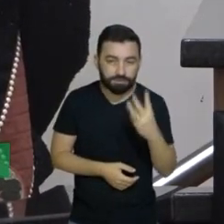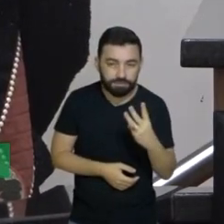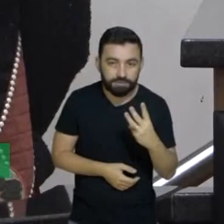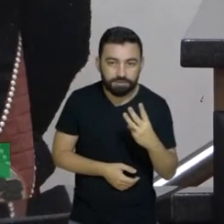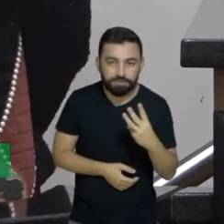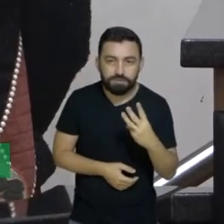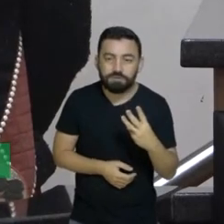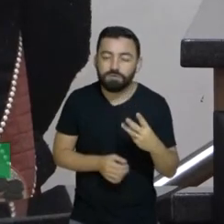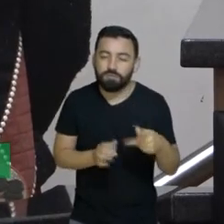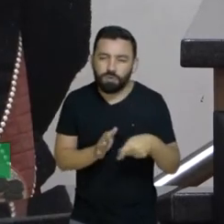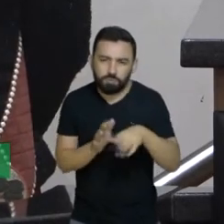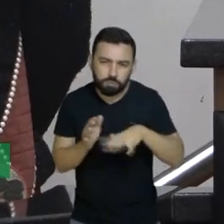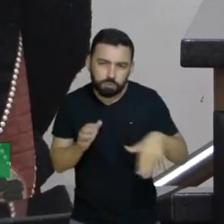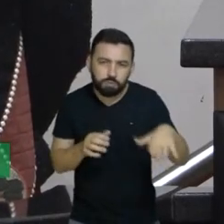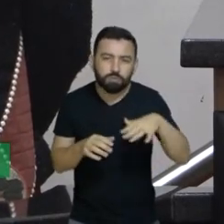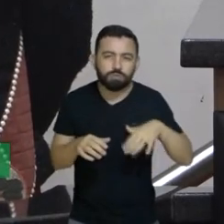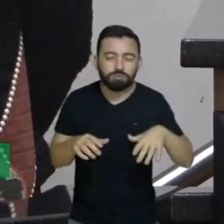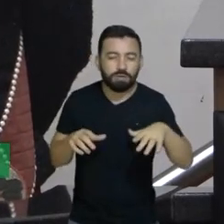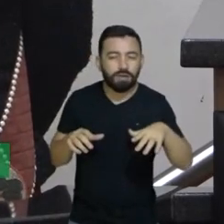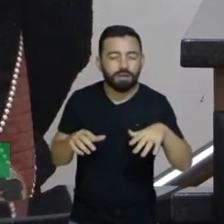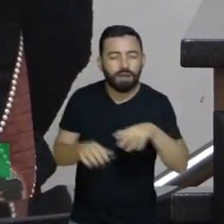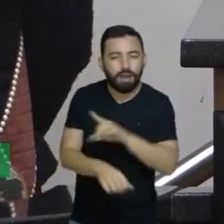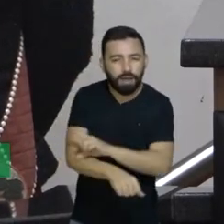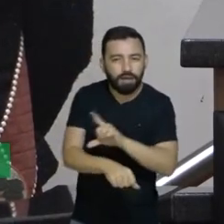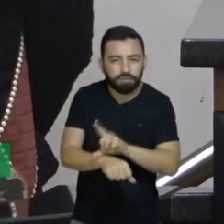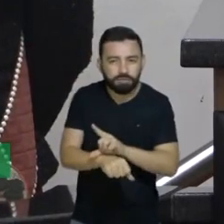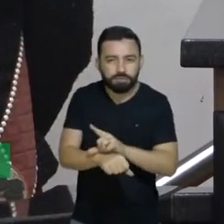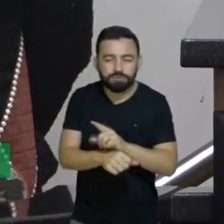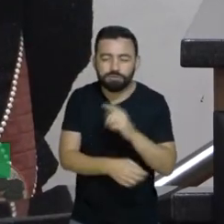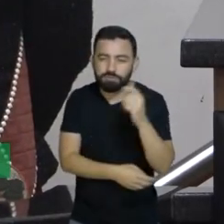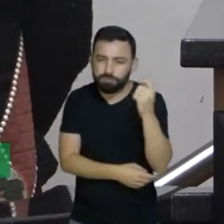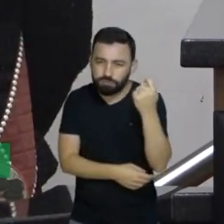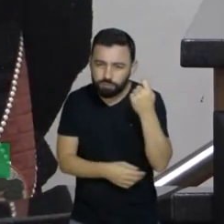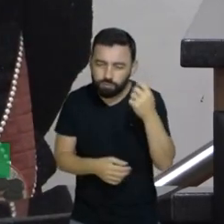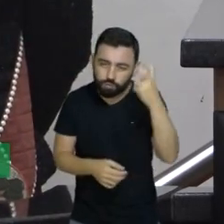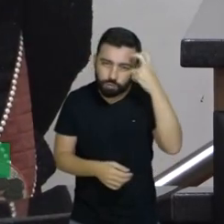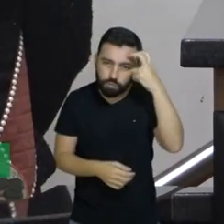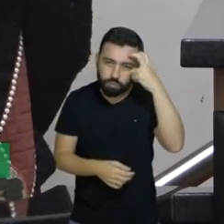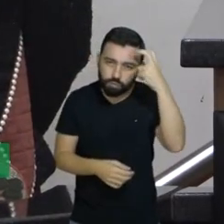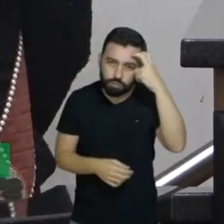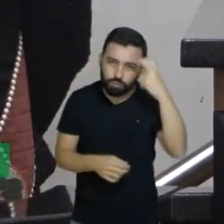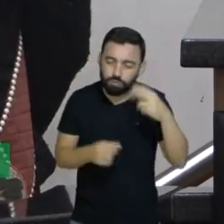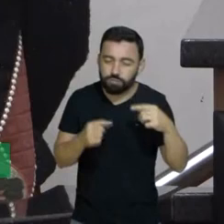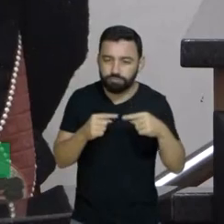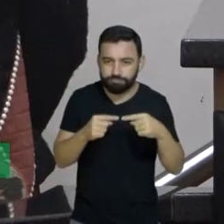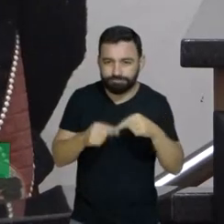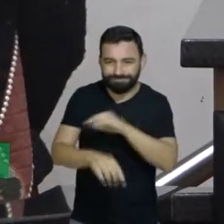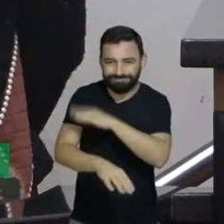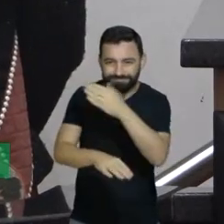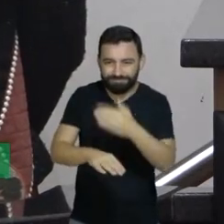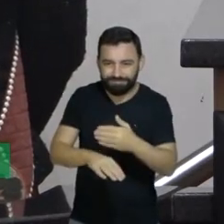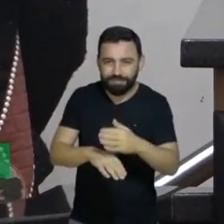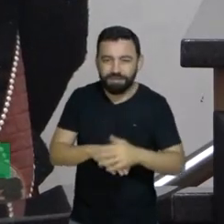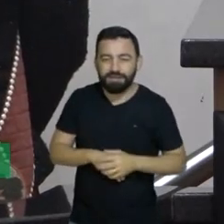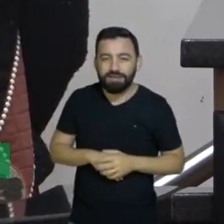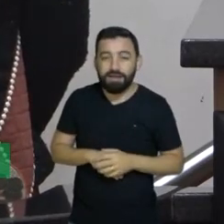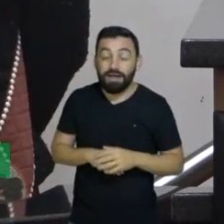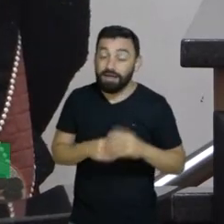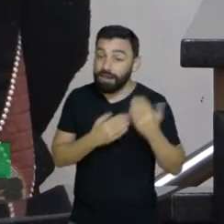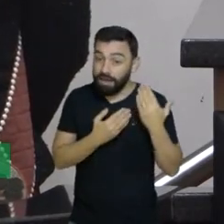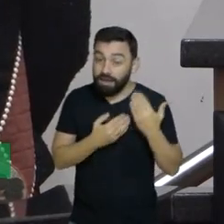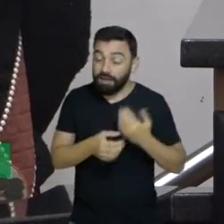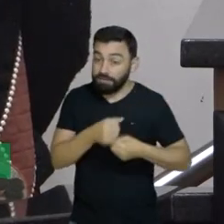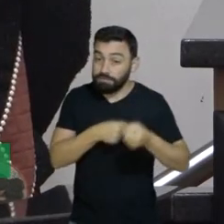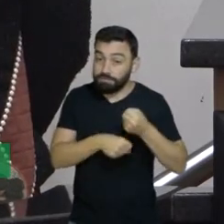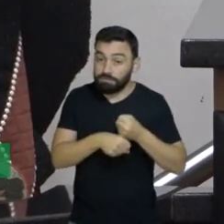por lagianos adeptos da cultura gauchesca e da gastronomia típica da região serrana. Naquele ano, Araci